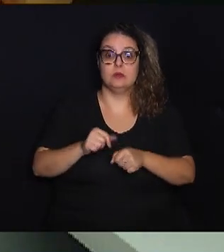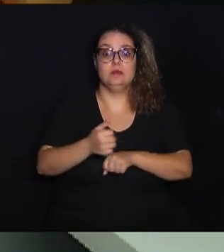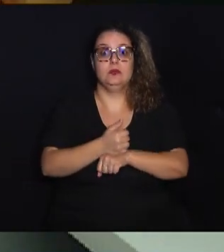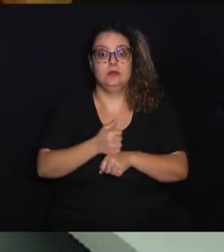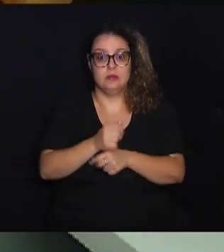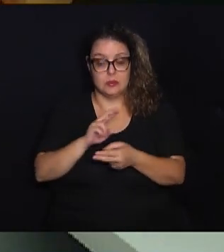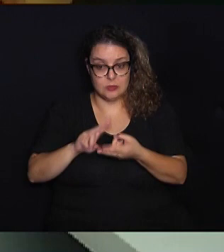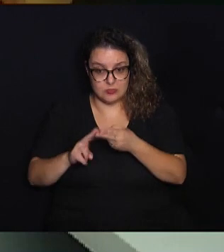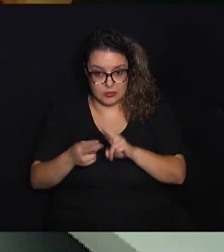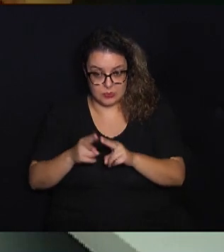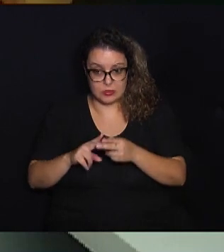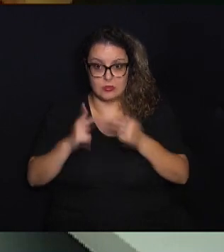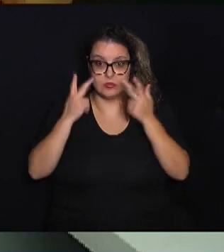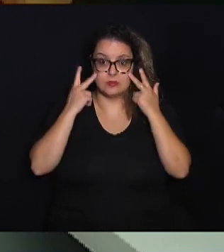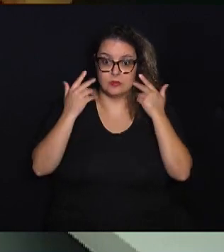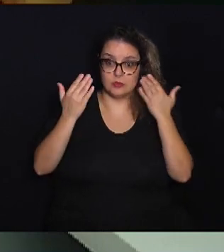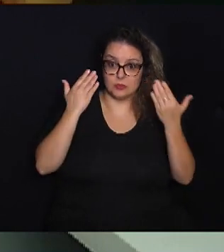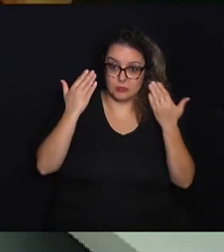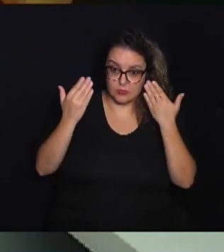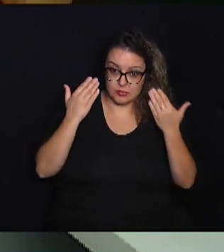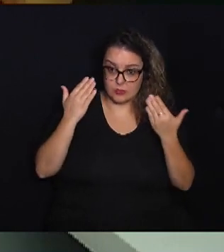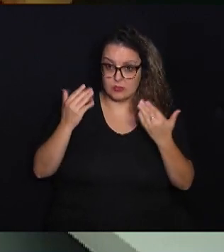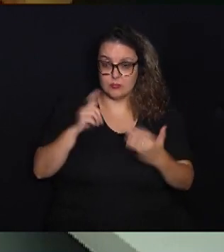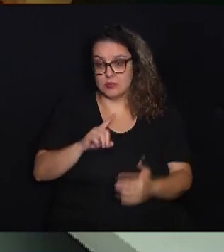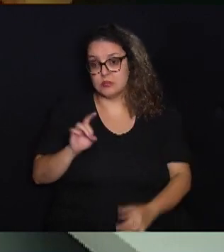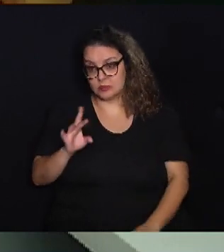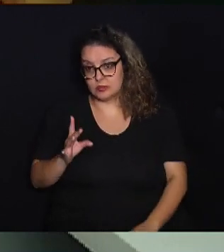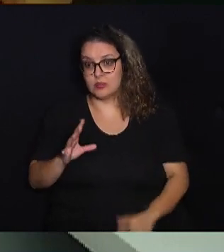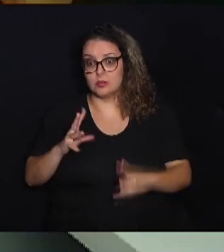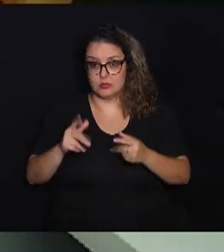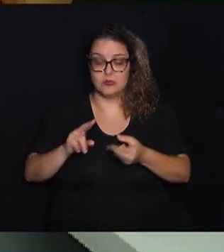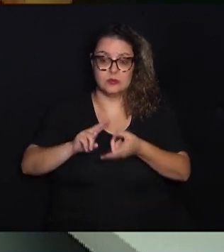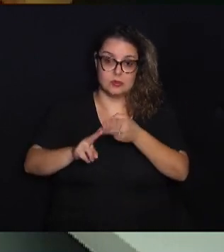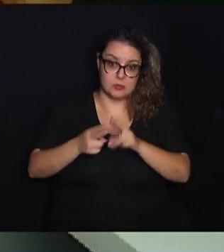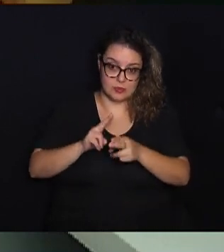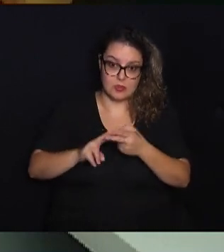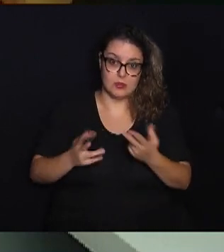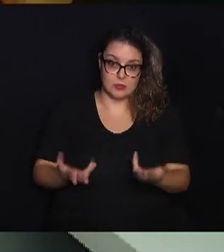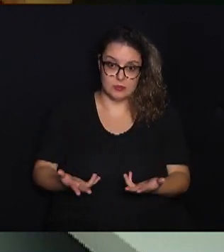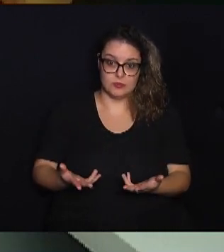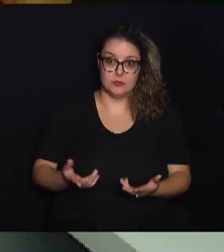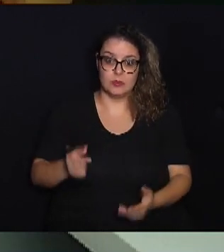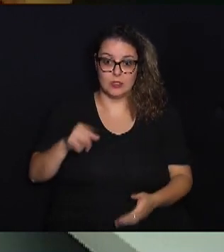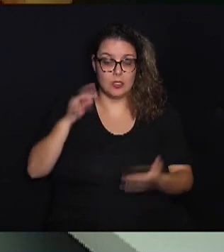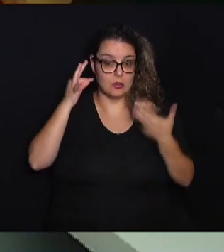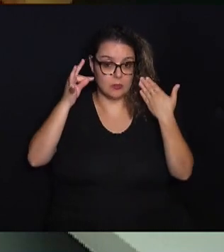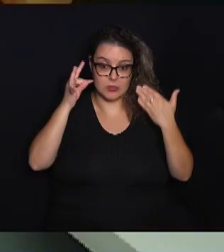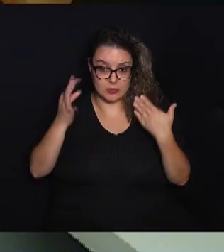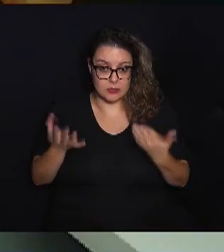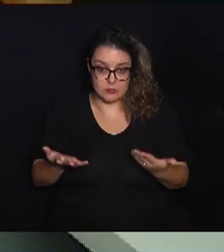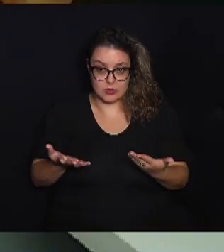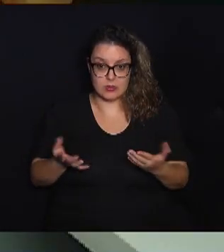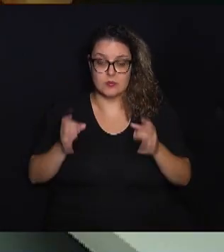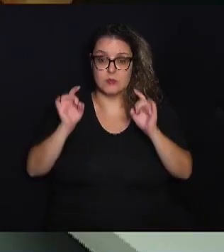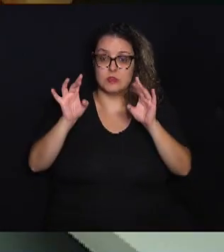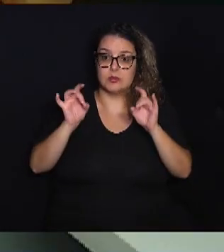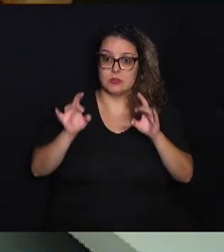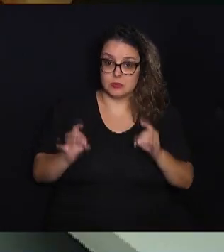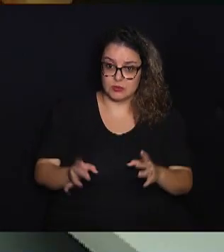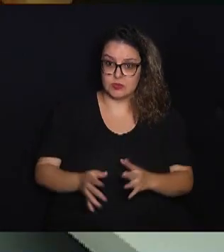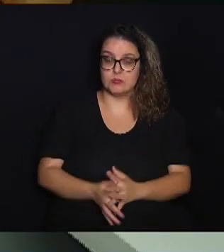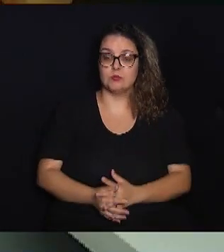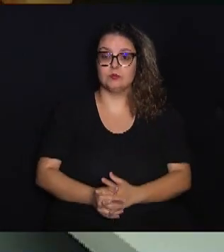habilitado, geralmente psicólogo, mas não só, todo mundo que é habilitado, que é um tipo de terapia que é específica